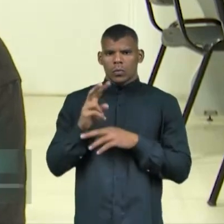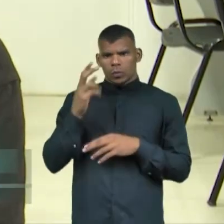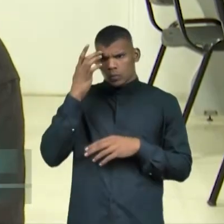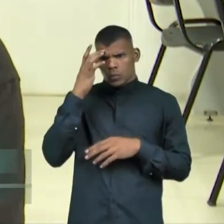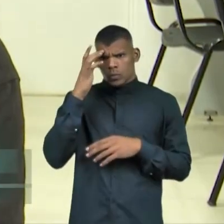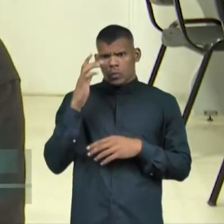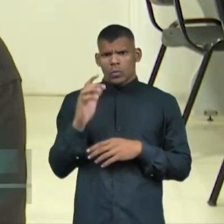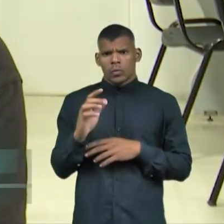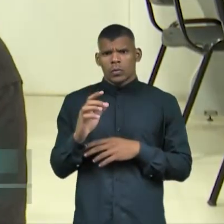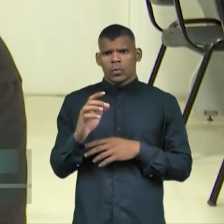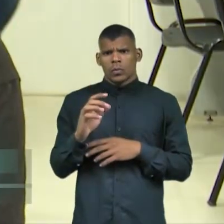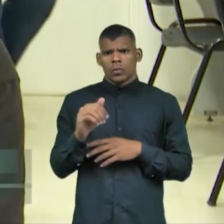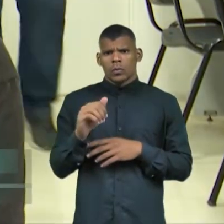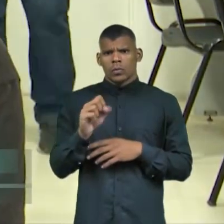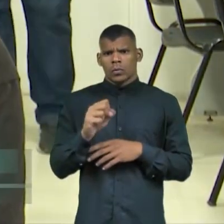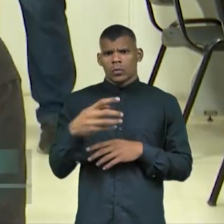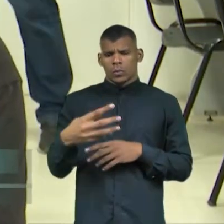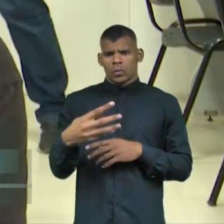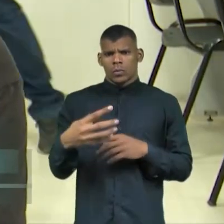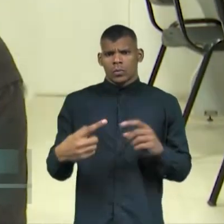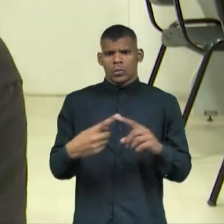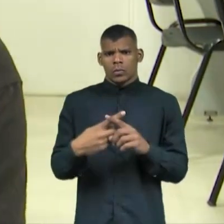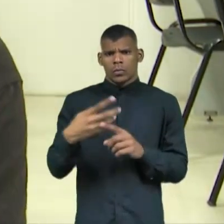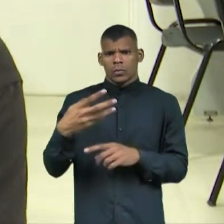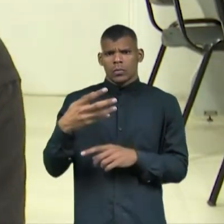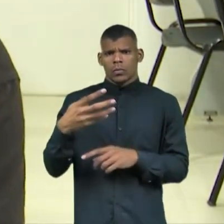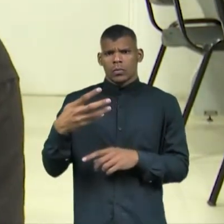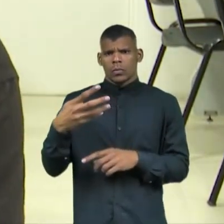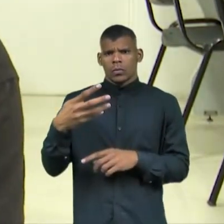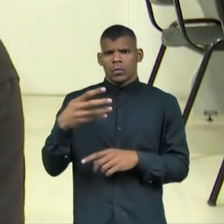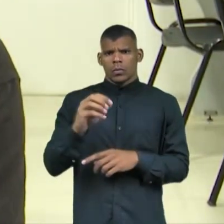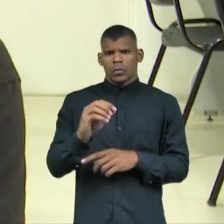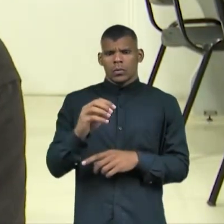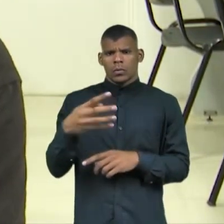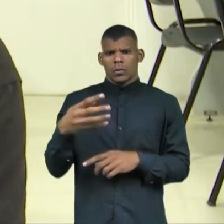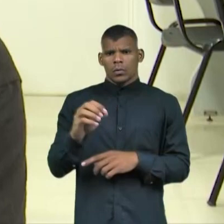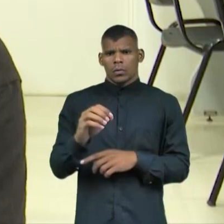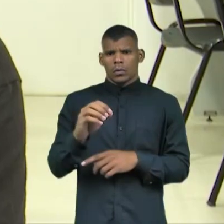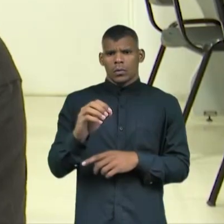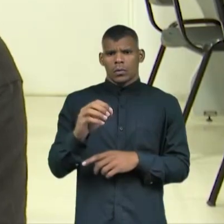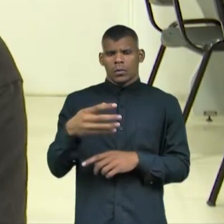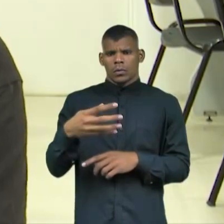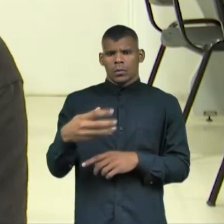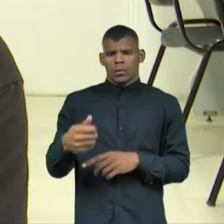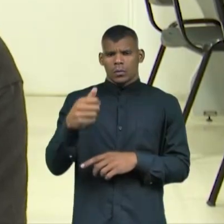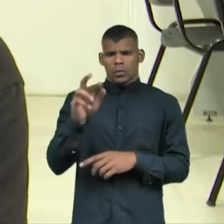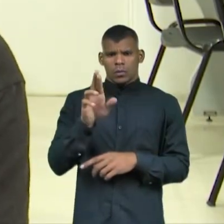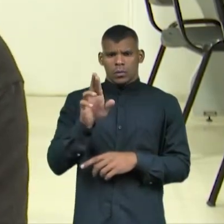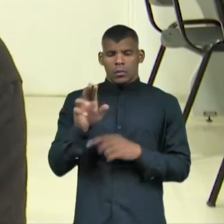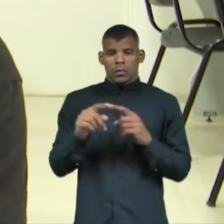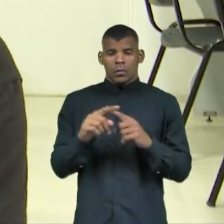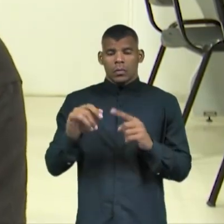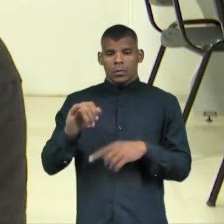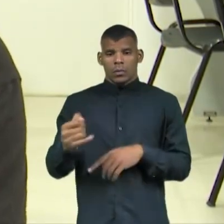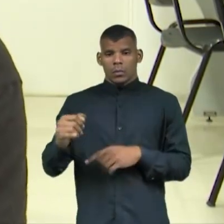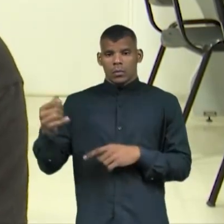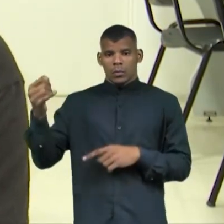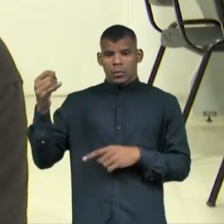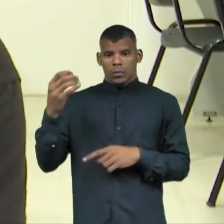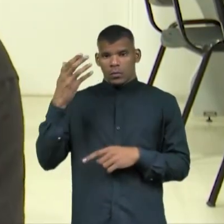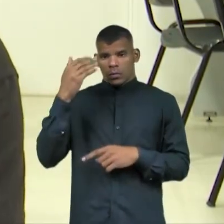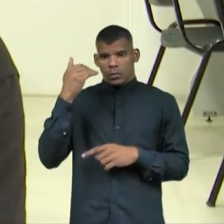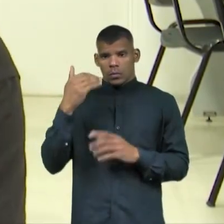em 84 vezes de 40 que eu tinha mais. Aí eu fiz, tudo bem, um empréstimo. Aí o juro, né? Sempre o juro é esse,